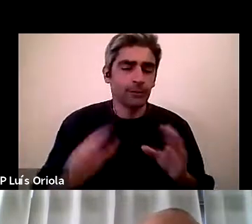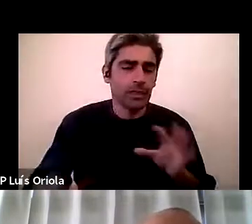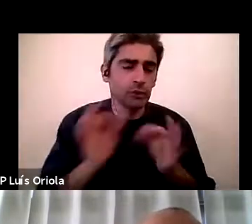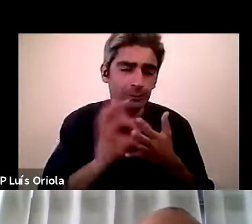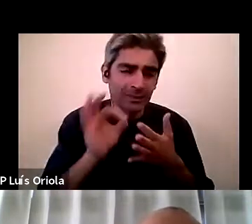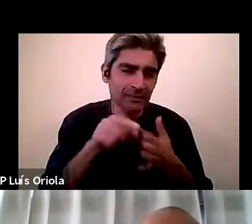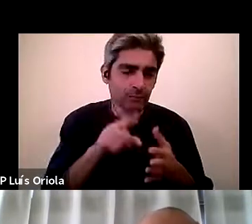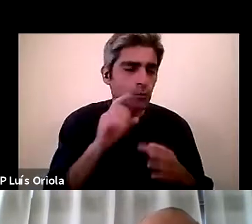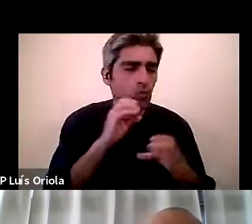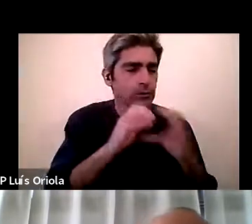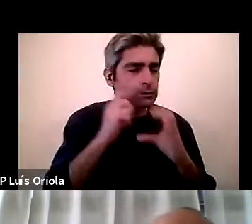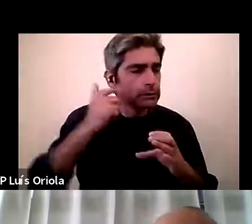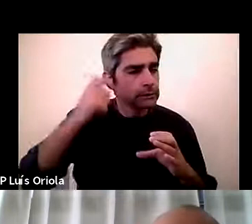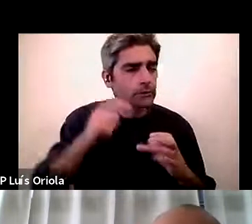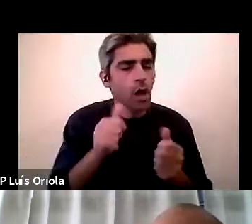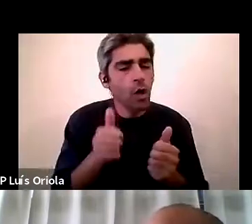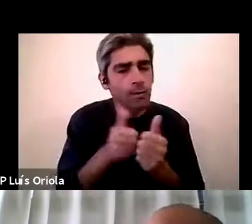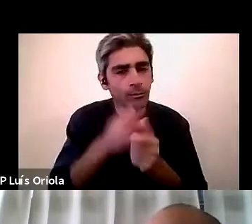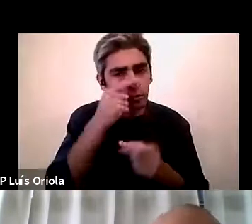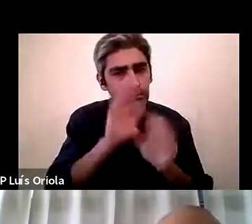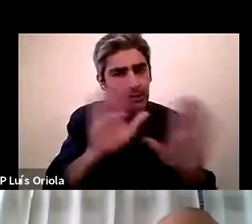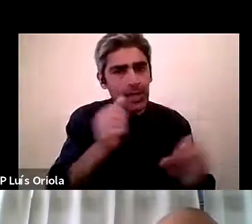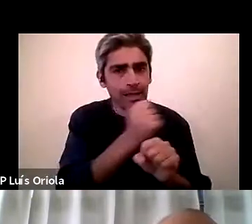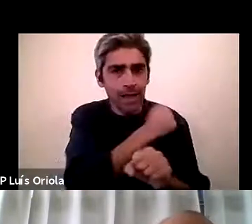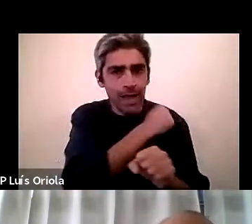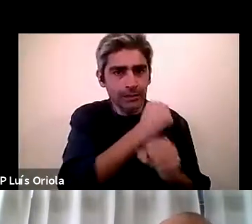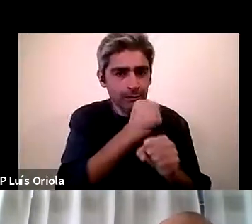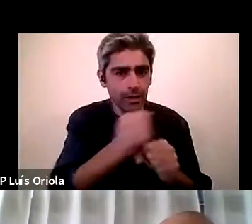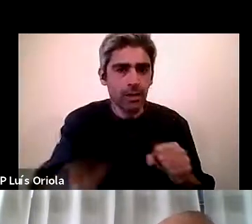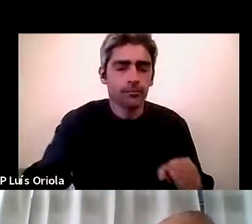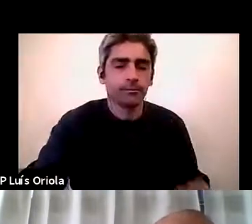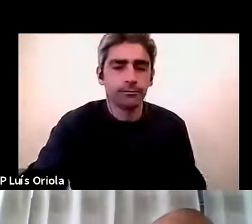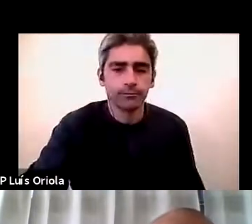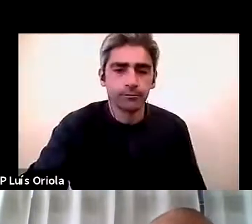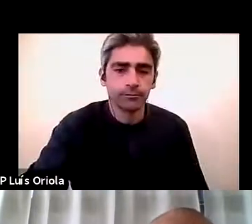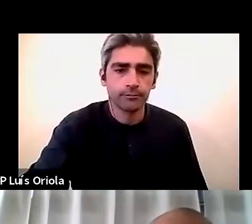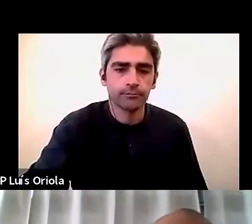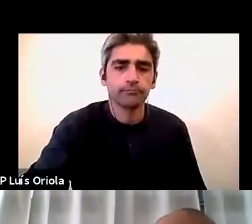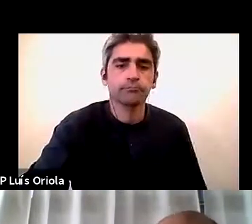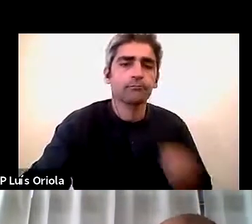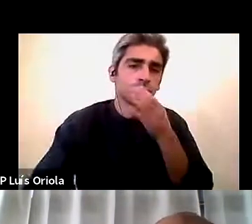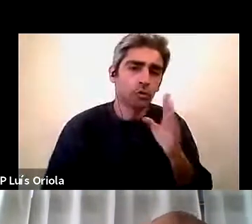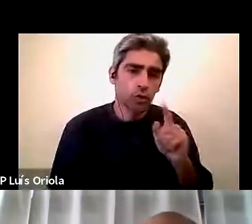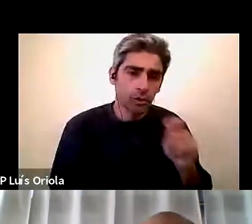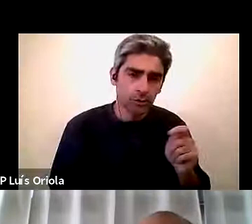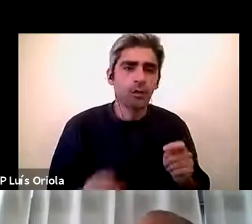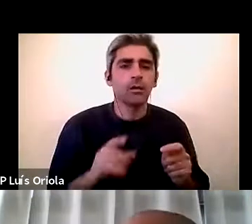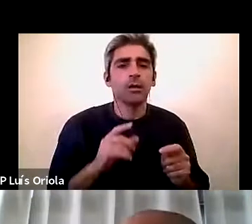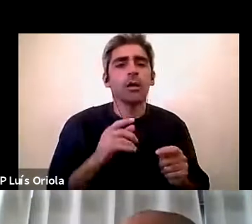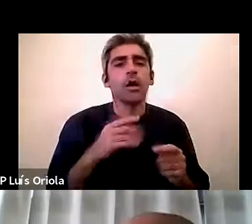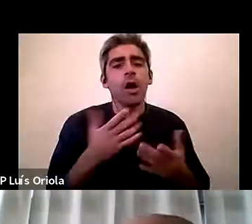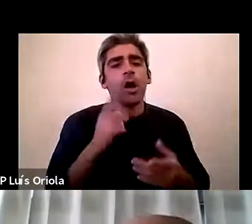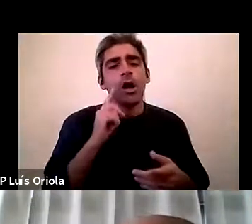áreas da comunicação e o acompanhamento das pessoas que estão em casa a trabalhar. Muito bem. Jorge, muito obrigada. Usna, em termos